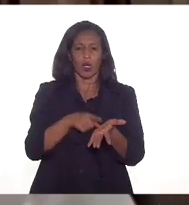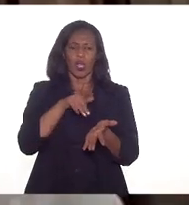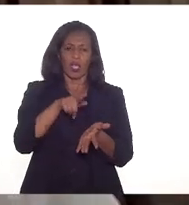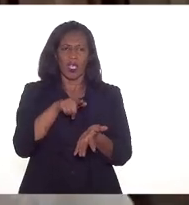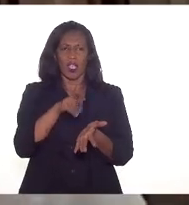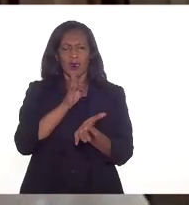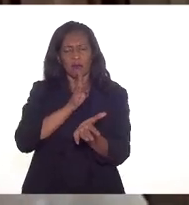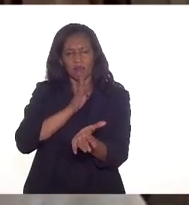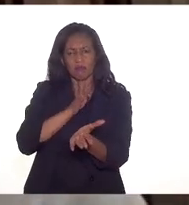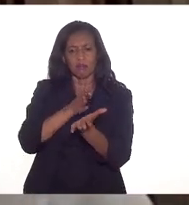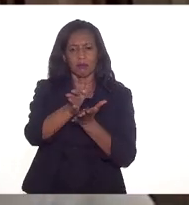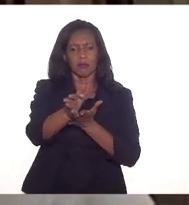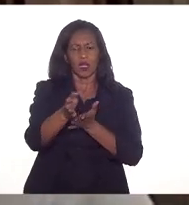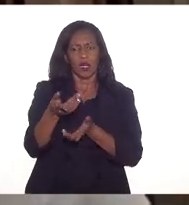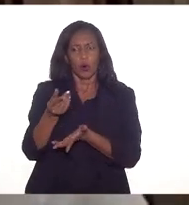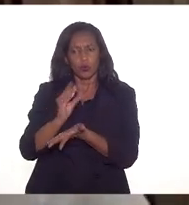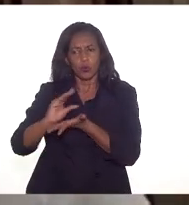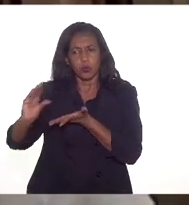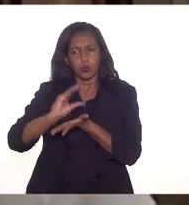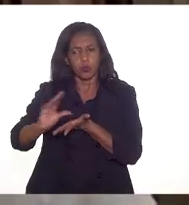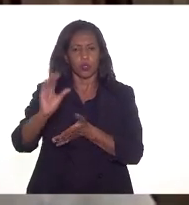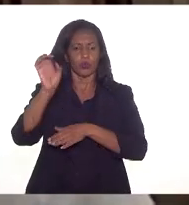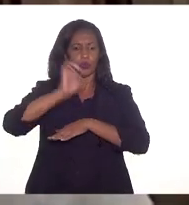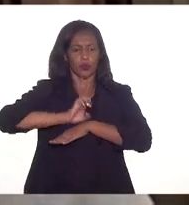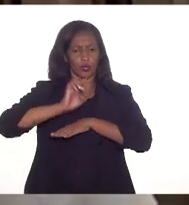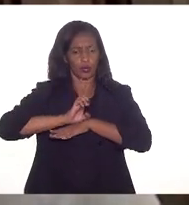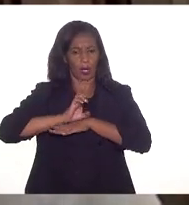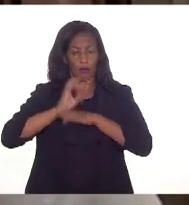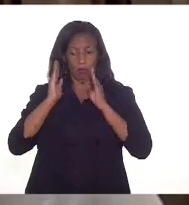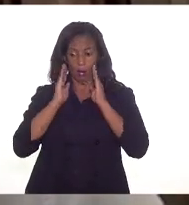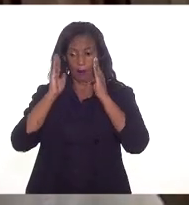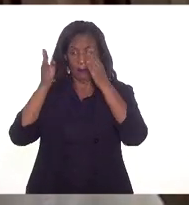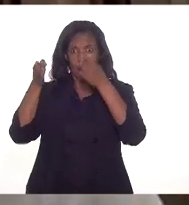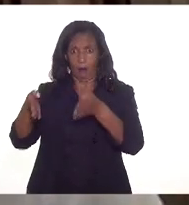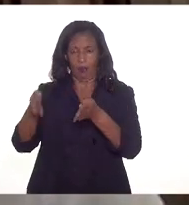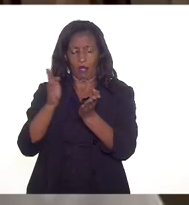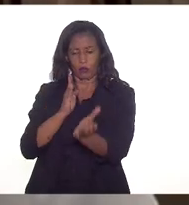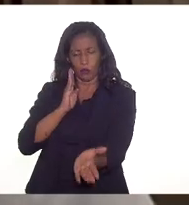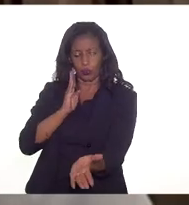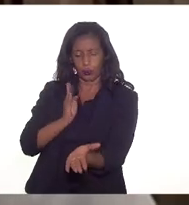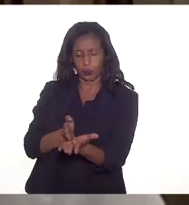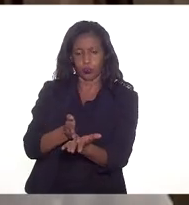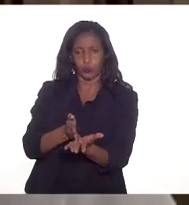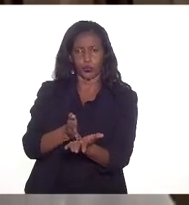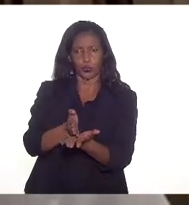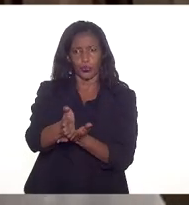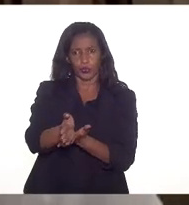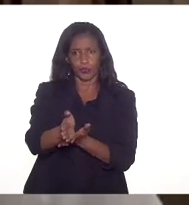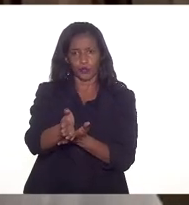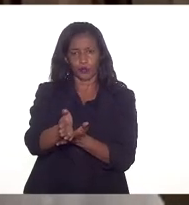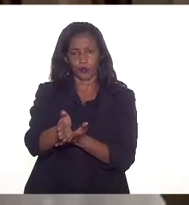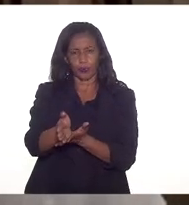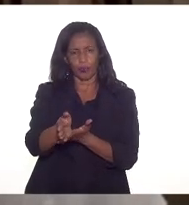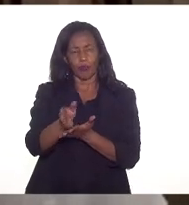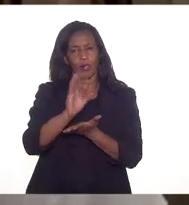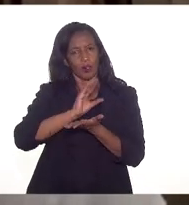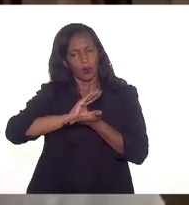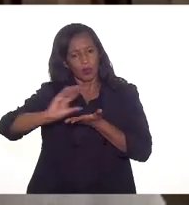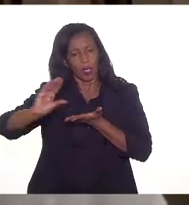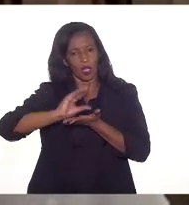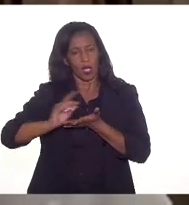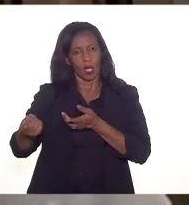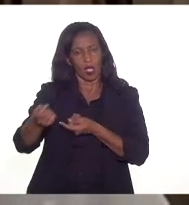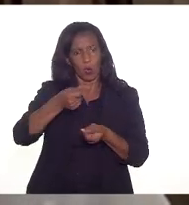Estado. Então, é para lá que nós vamos carrear os nossos recursos